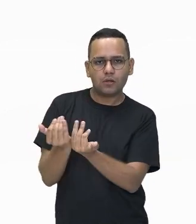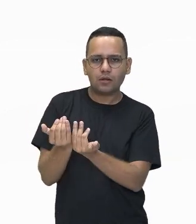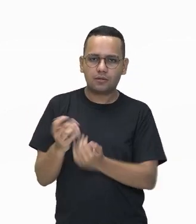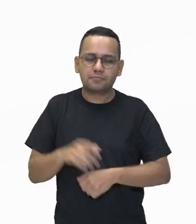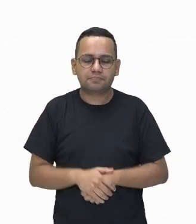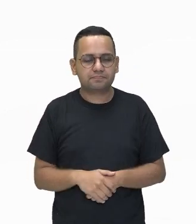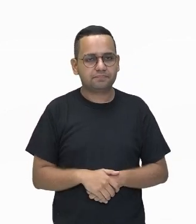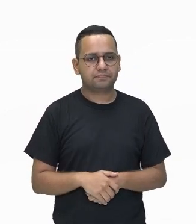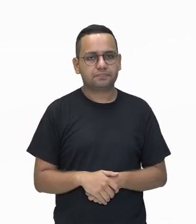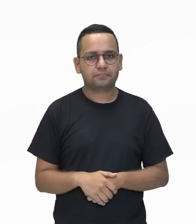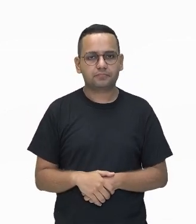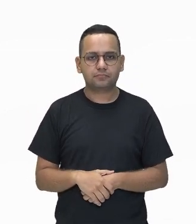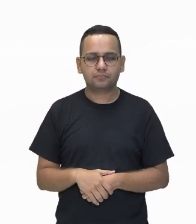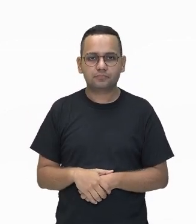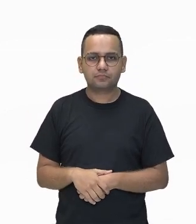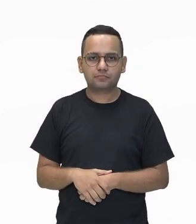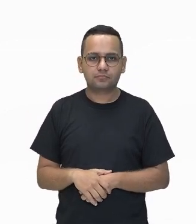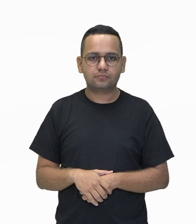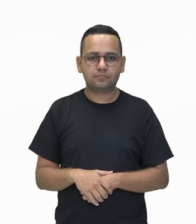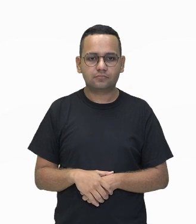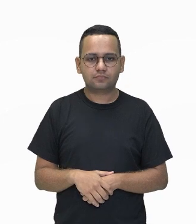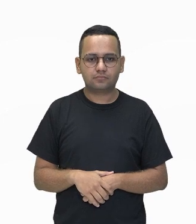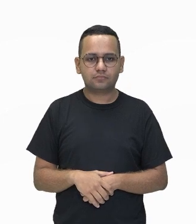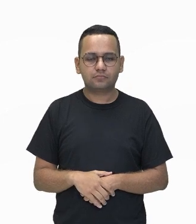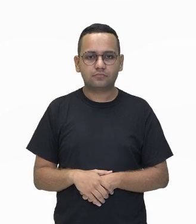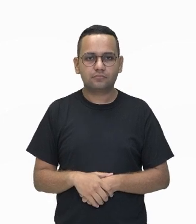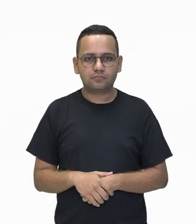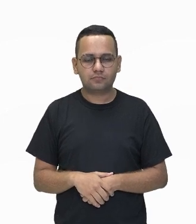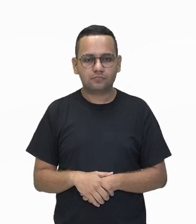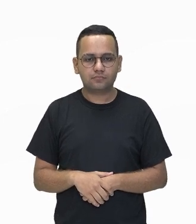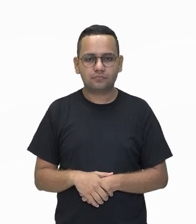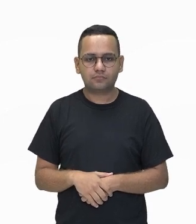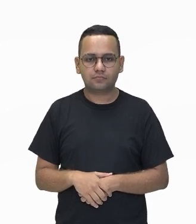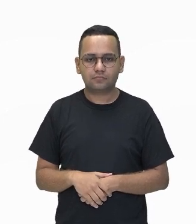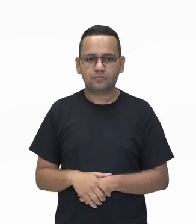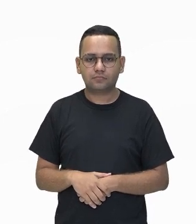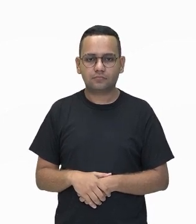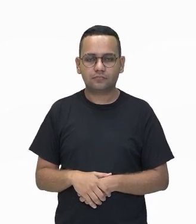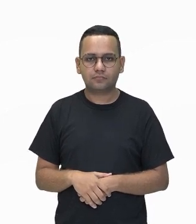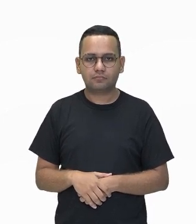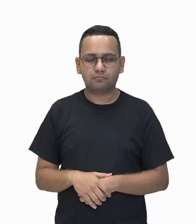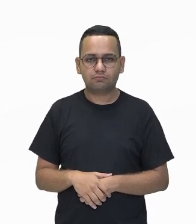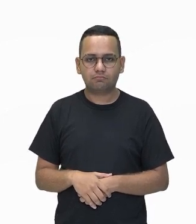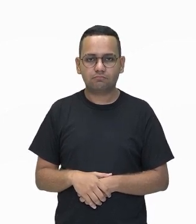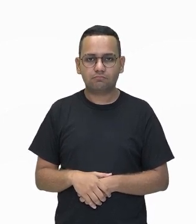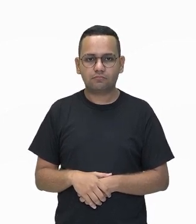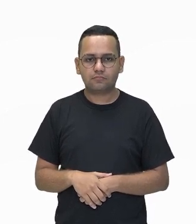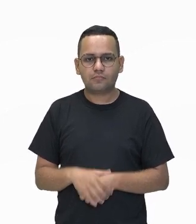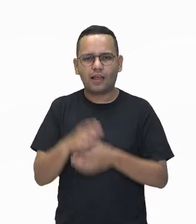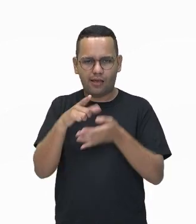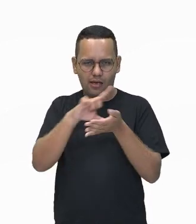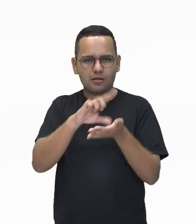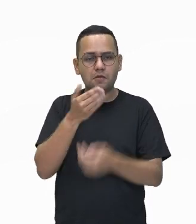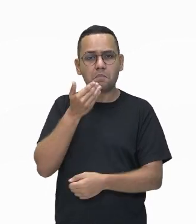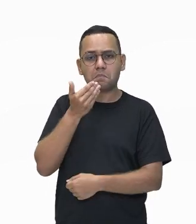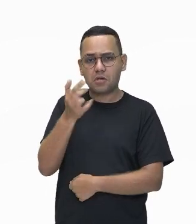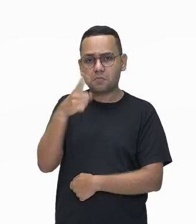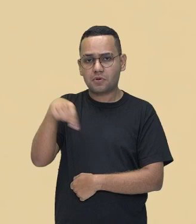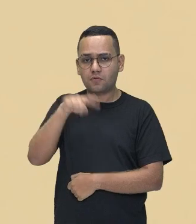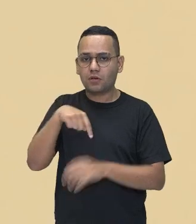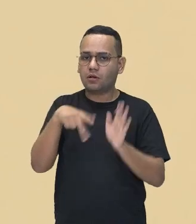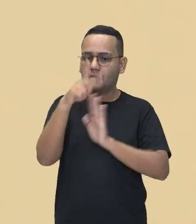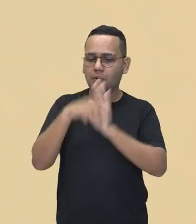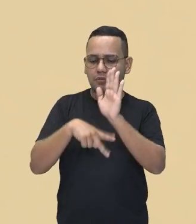só, lembrando então, né, que nós temos aí o quê, né? Pedir para vocês como produto final,